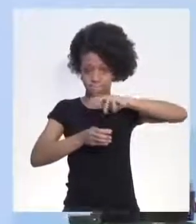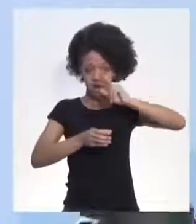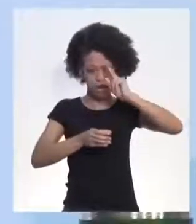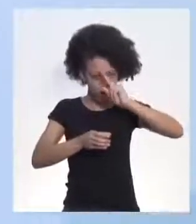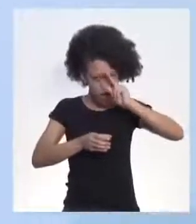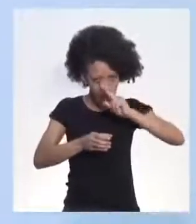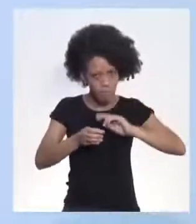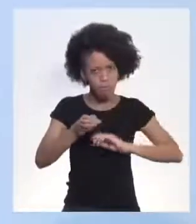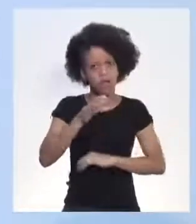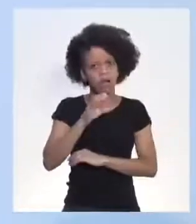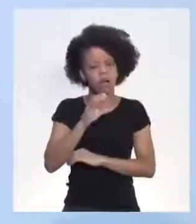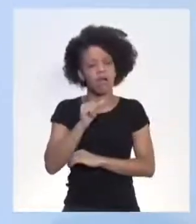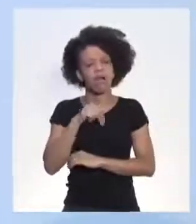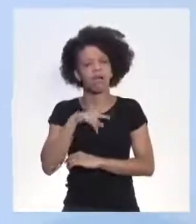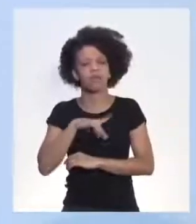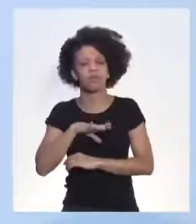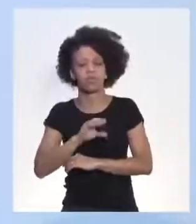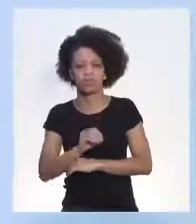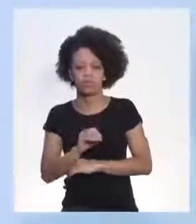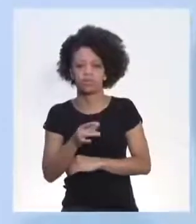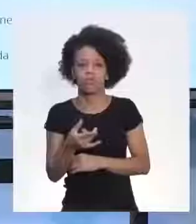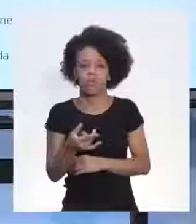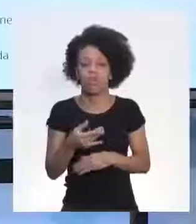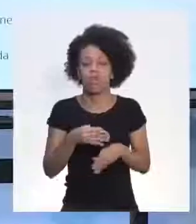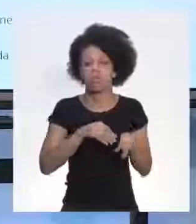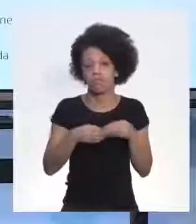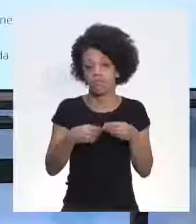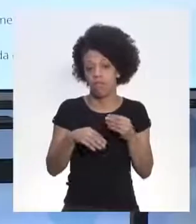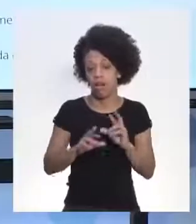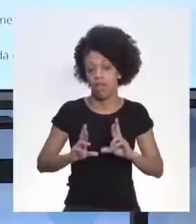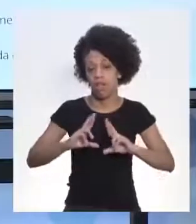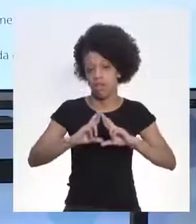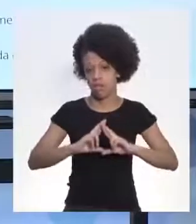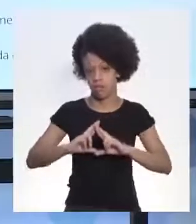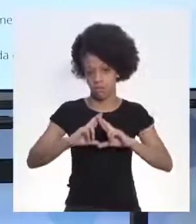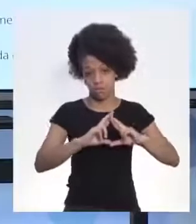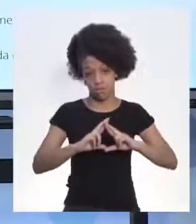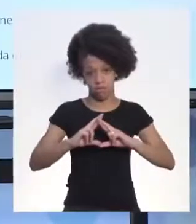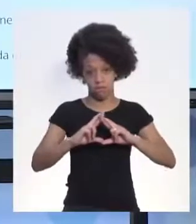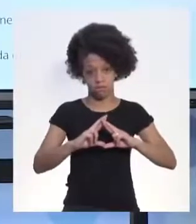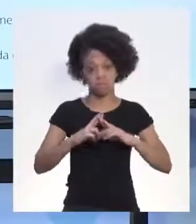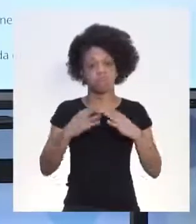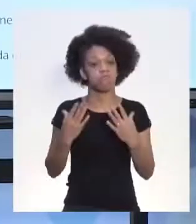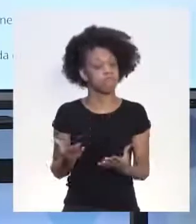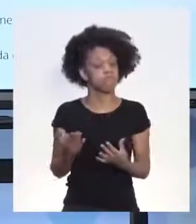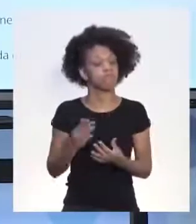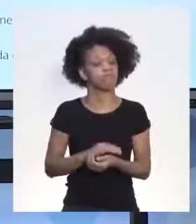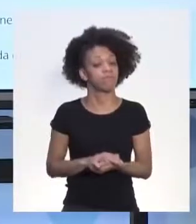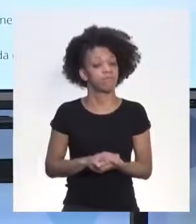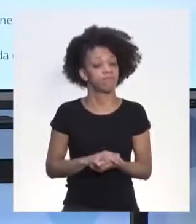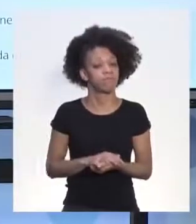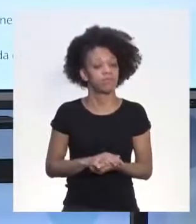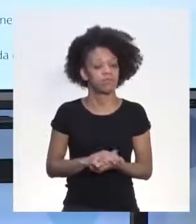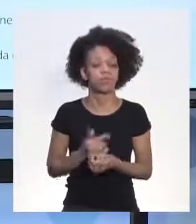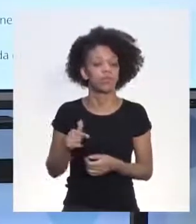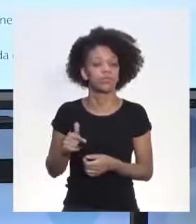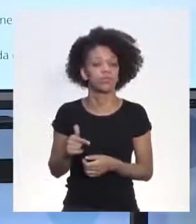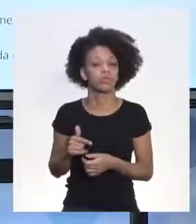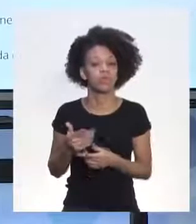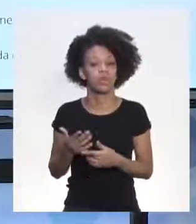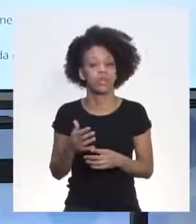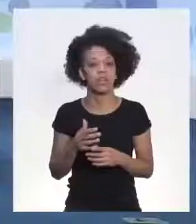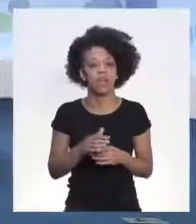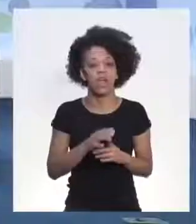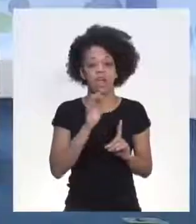ó, comprei, ele é biodegradável, né? Sim. Tomar esse cuidado. Importante. Esse canudo aqui, ele não tem a mesma influência